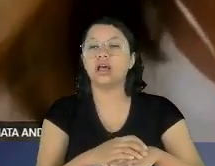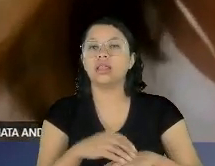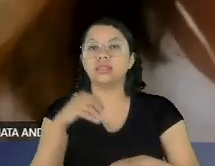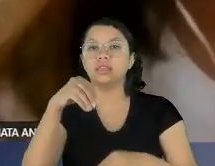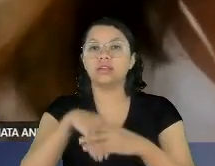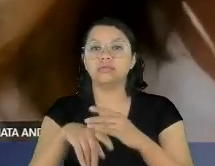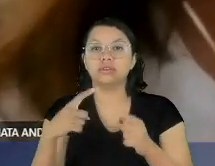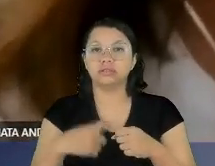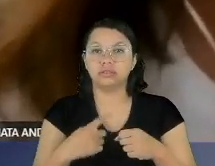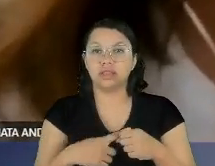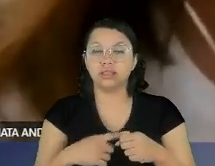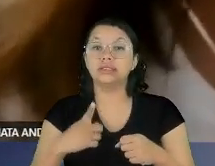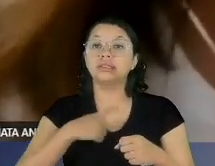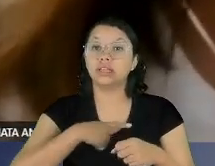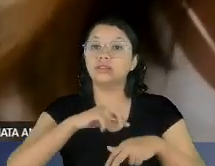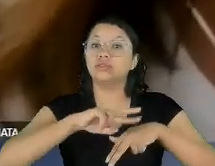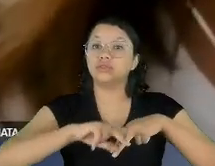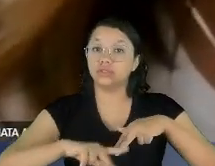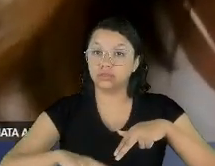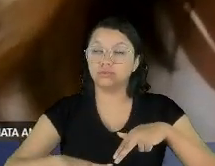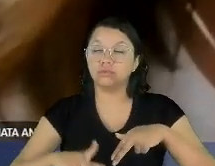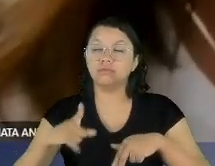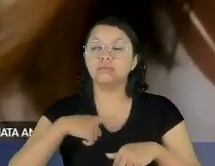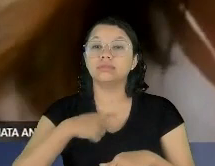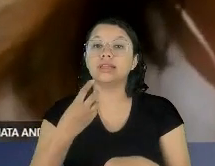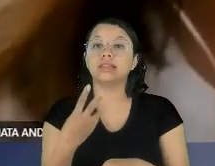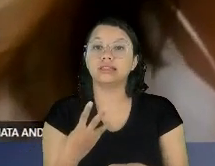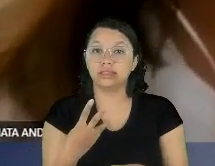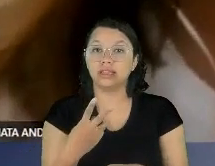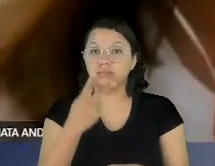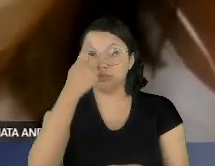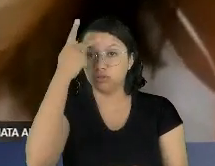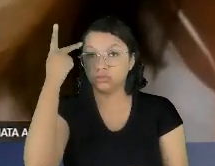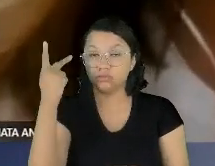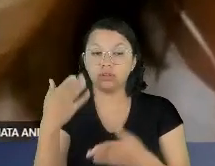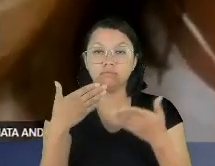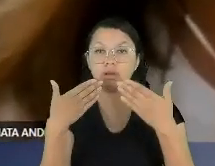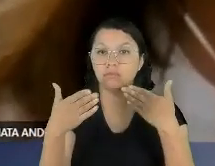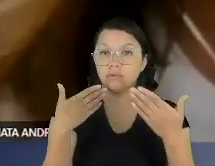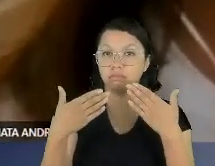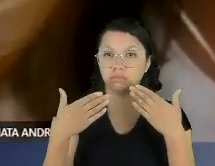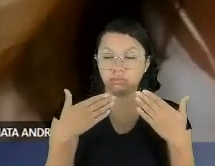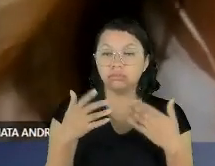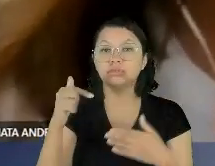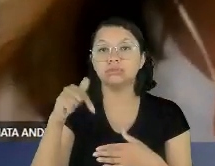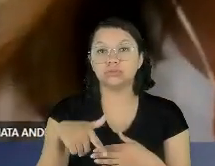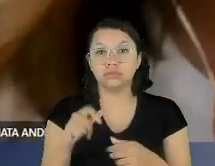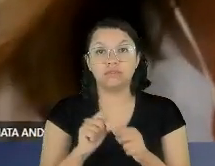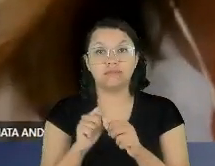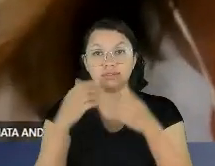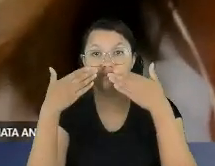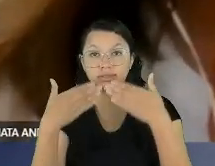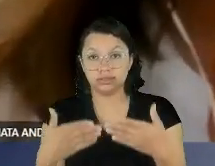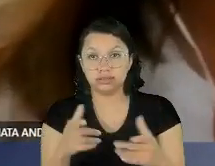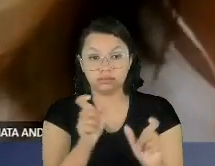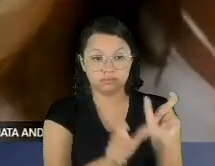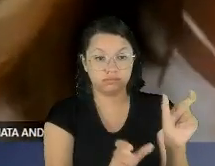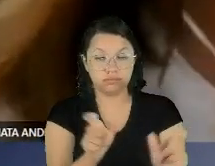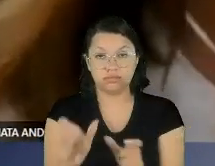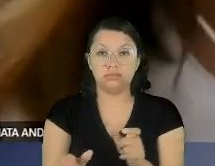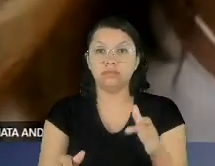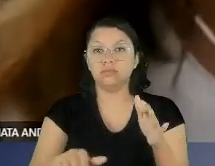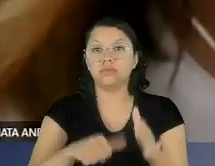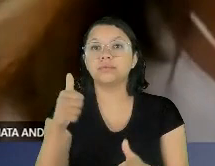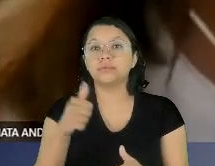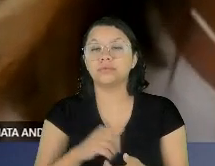a gente vai contar com a participação de 3 debatedoras, que eu vou fazer agora a apresentação, né?